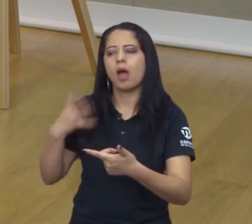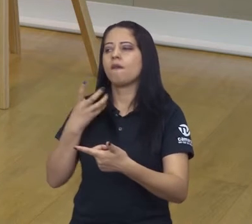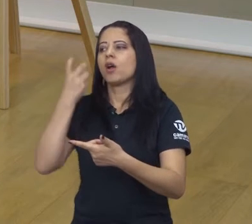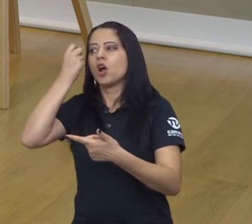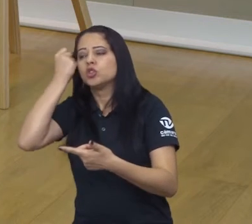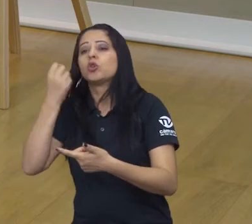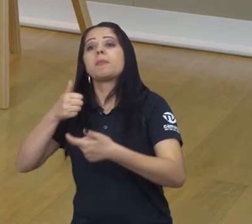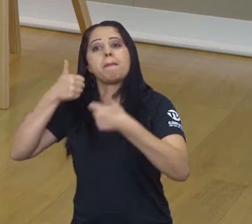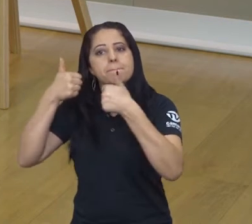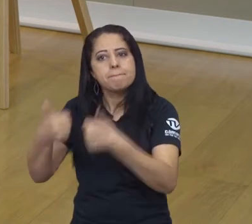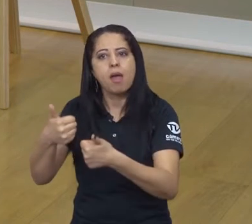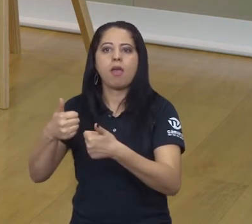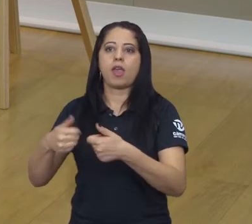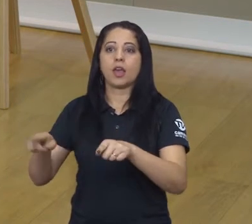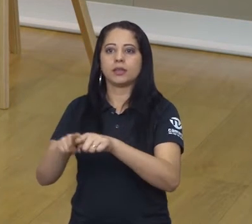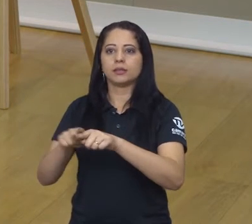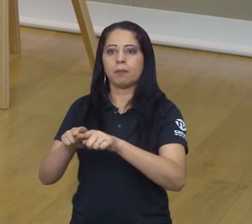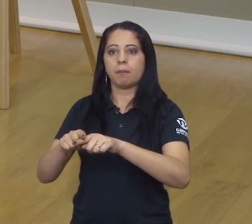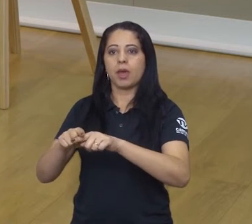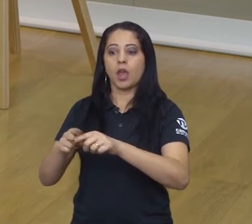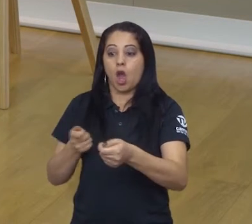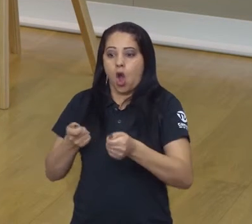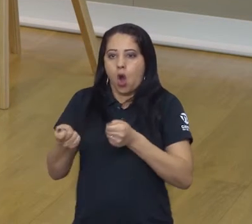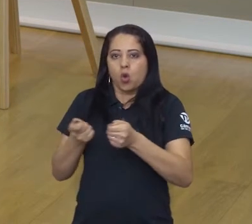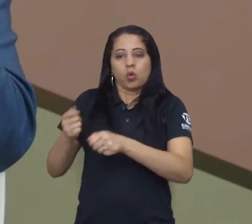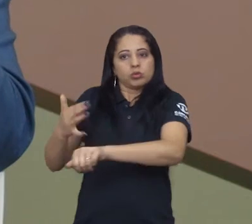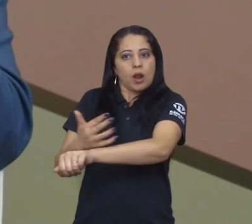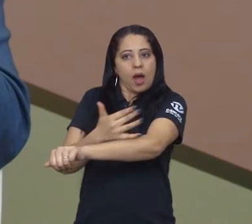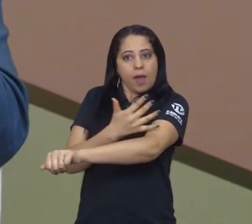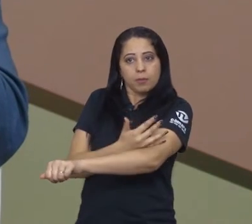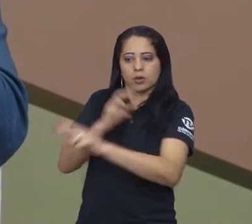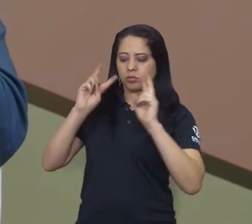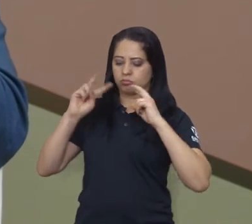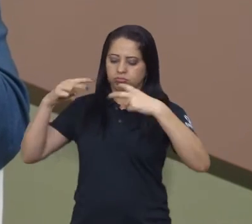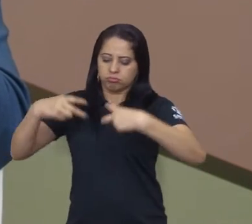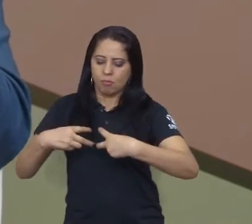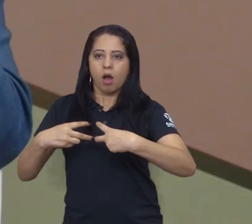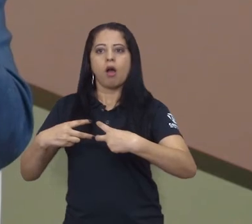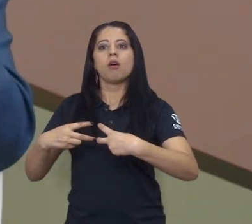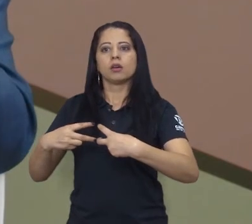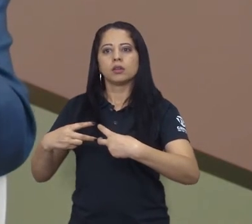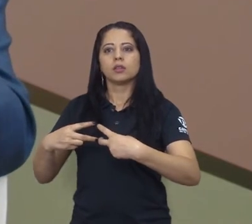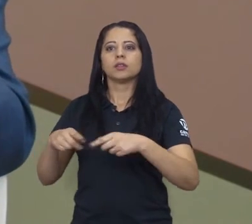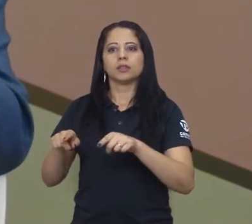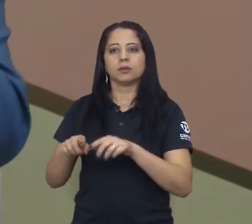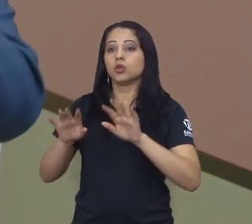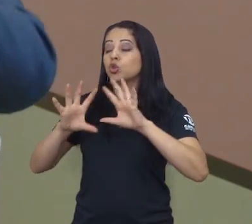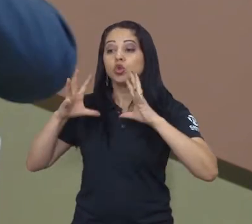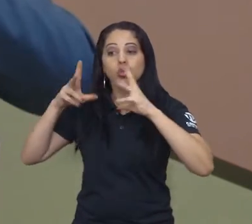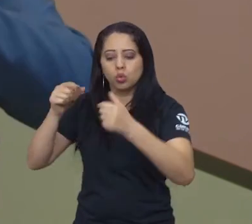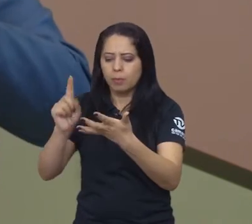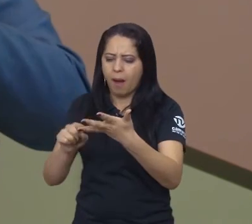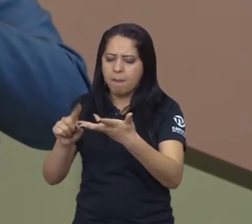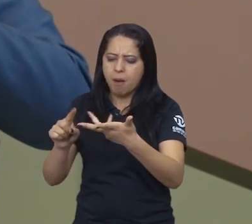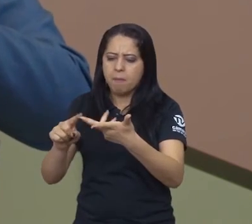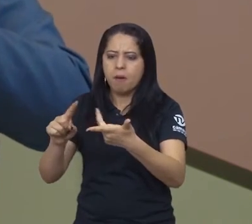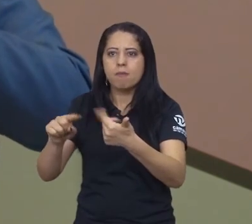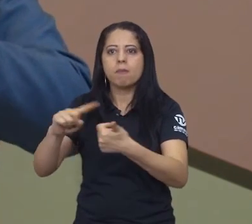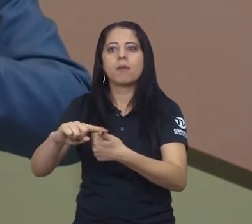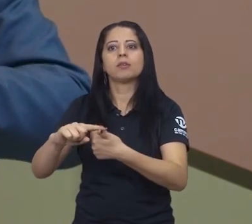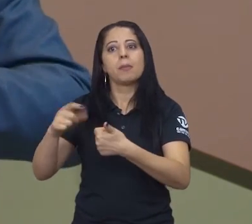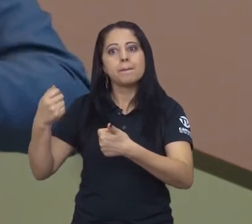bem nós precisamos saber lidar bem com a gente saber quem nós somos ter senso de propósito de destino tudo isso